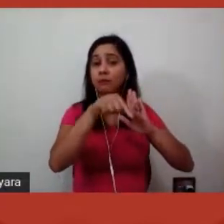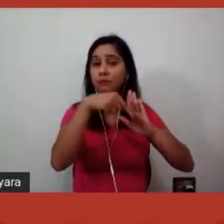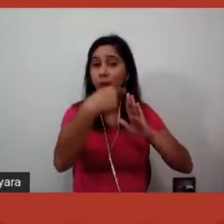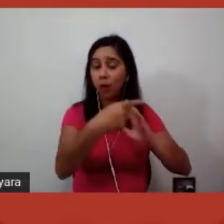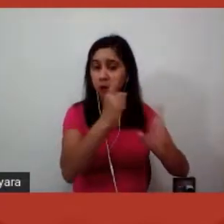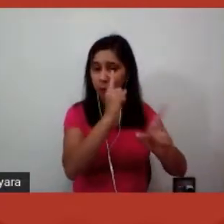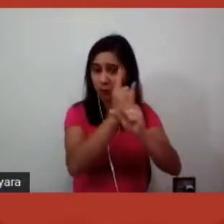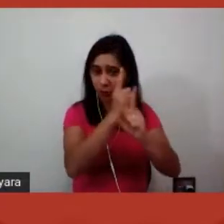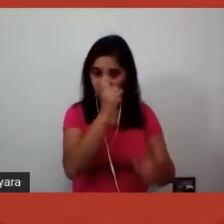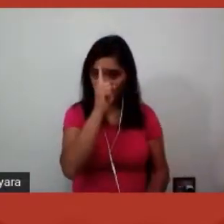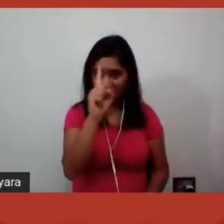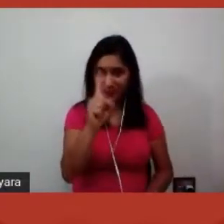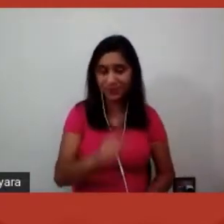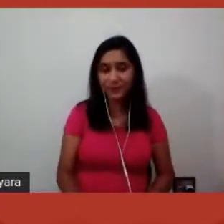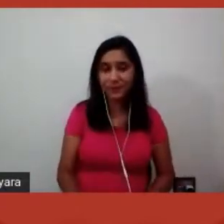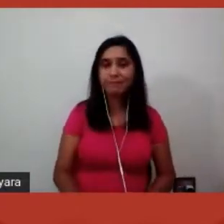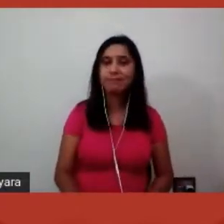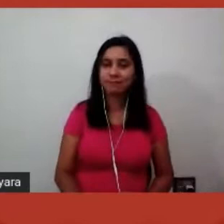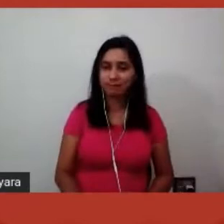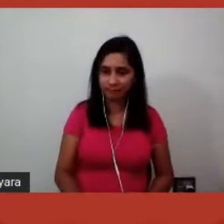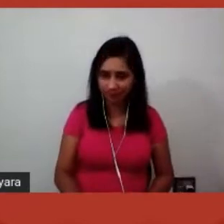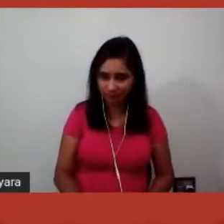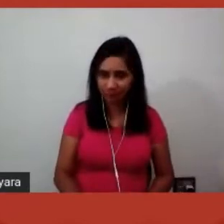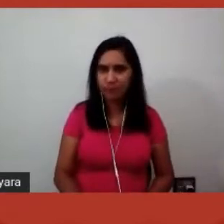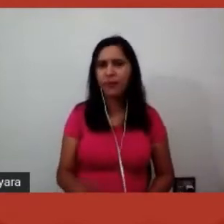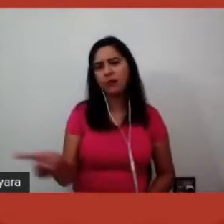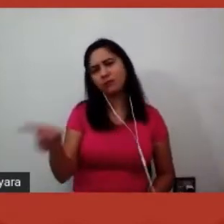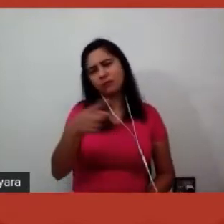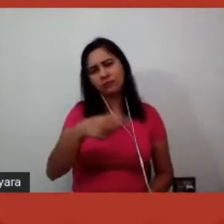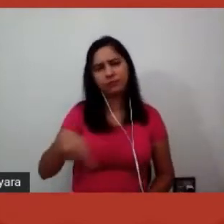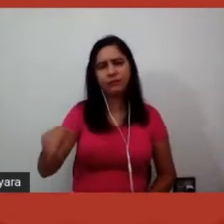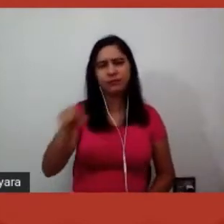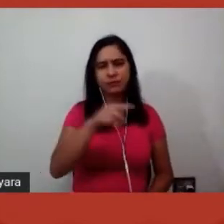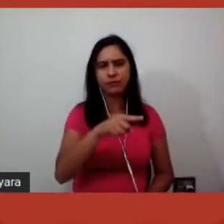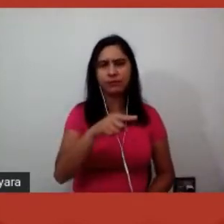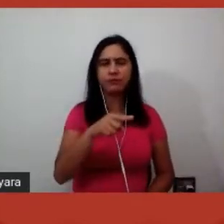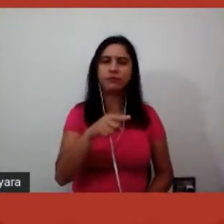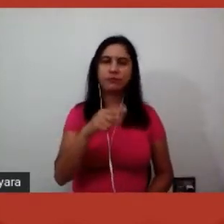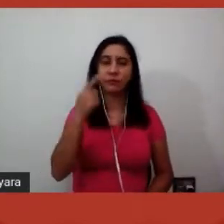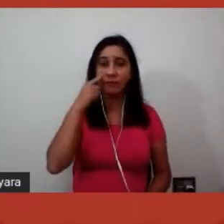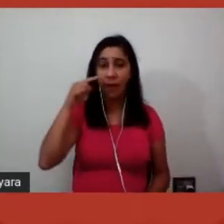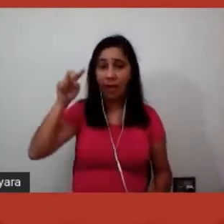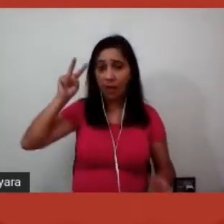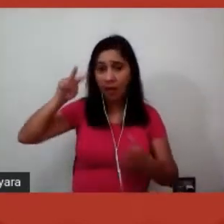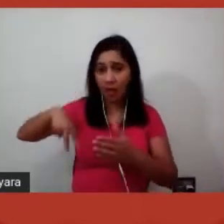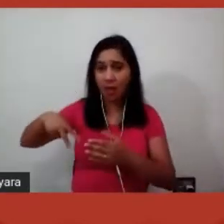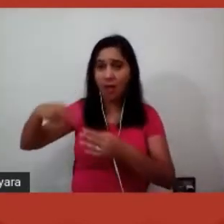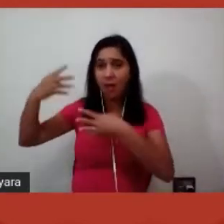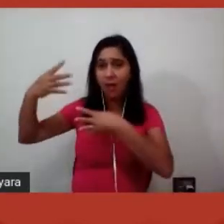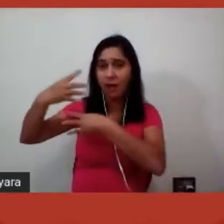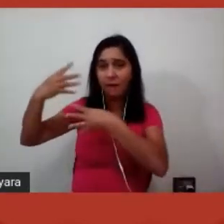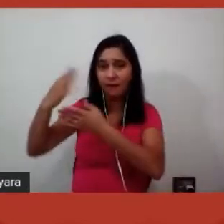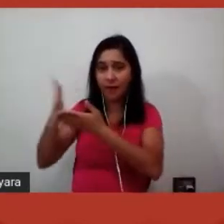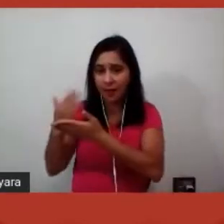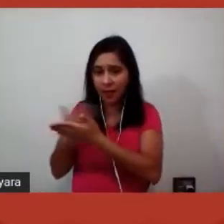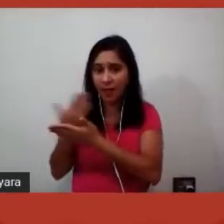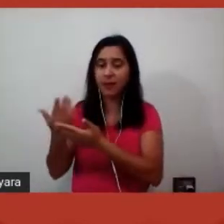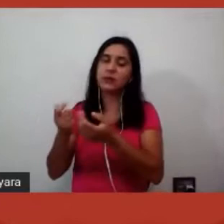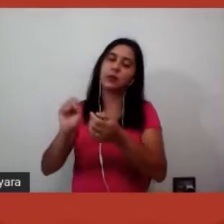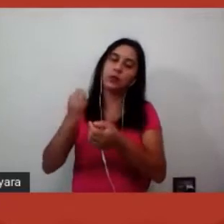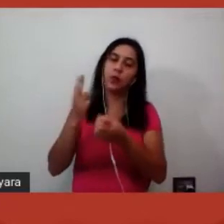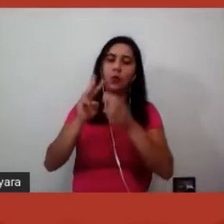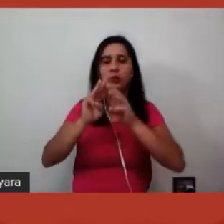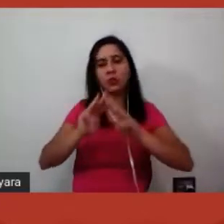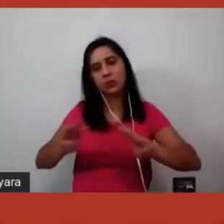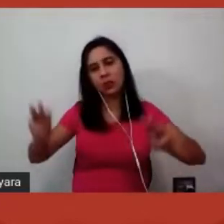o nosso próximo encontro, né? E aí, sim, vocês vão buscar livros, referências, sites, né, especializados,